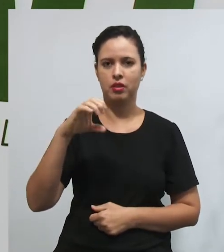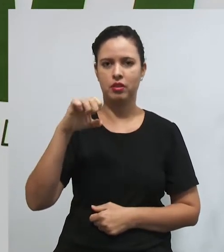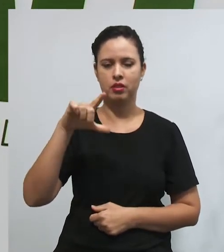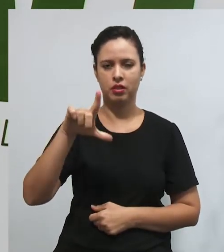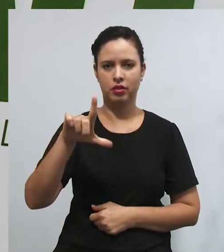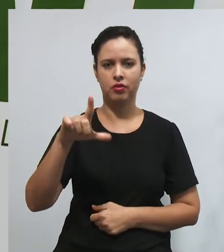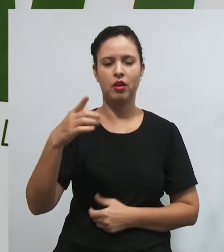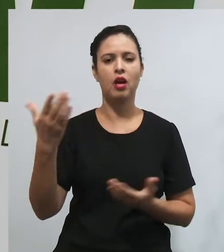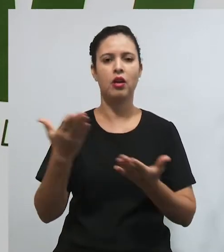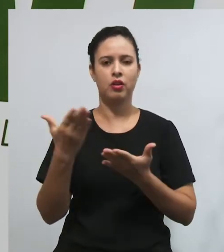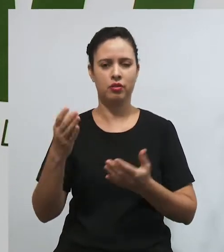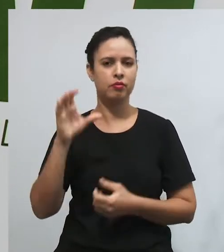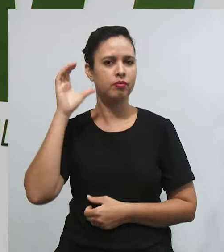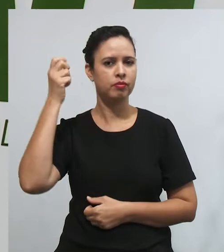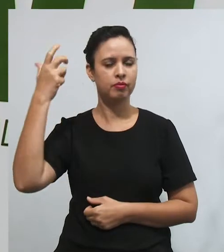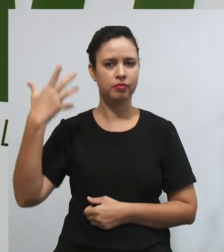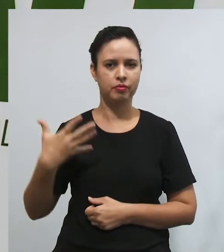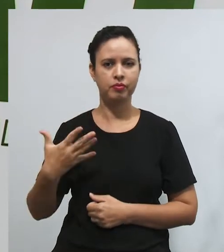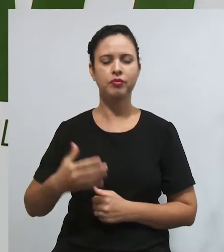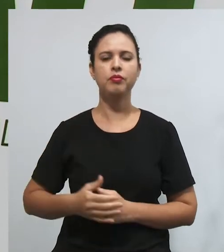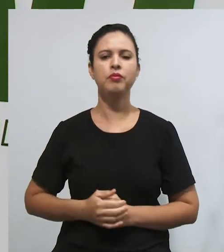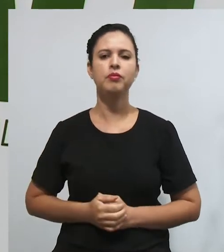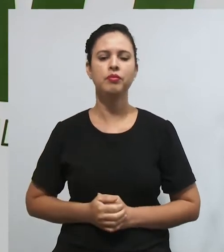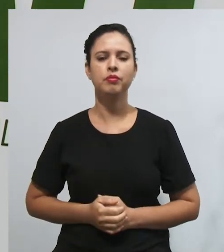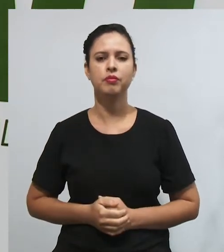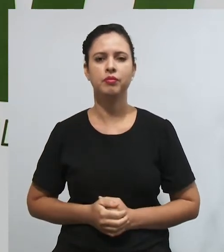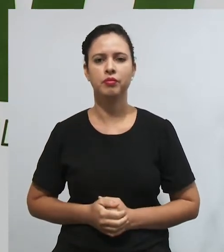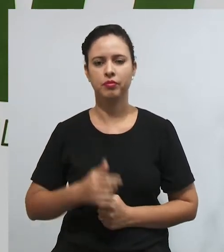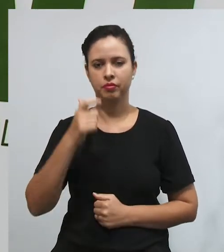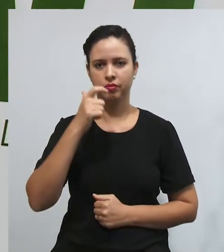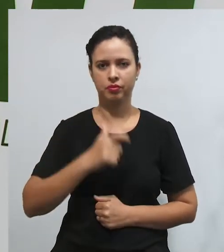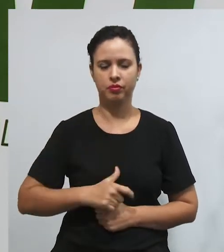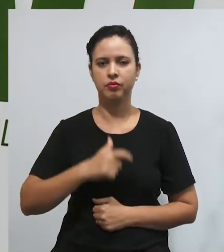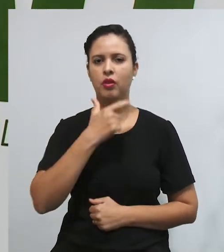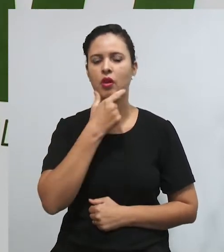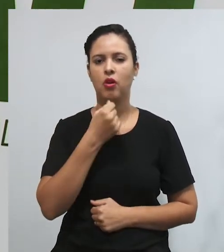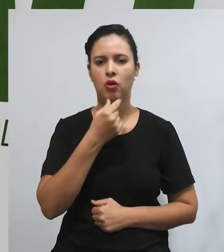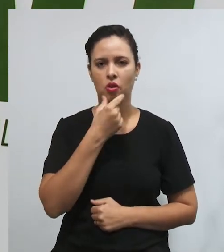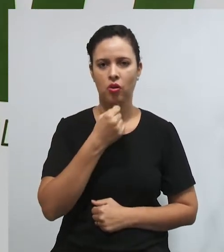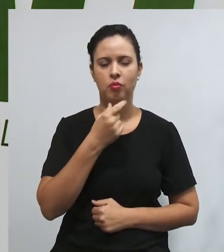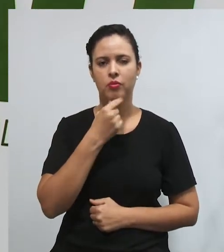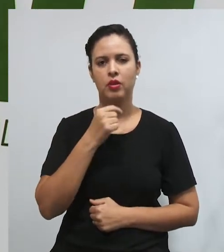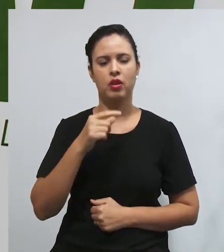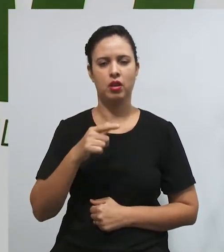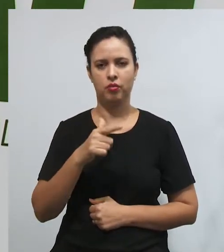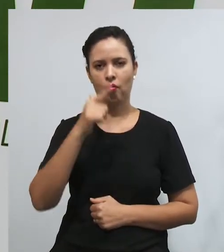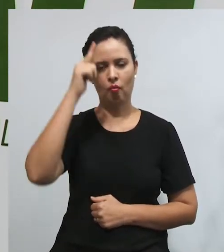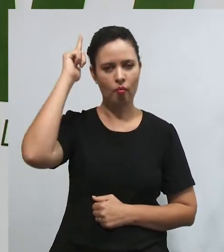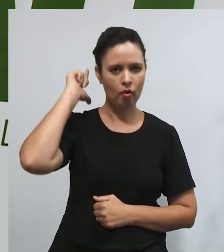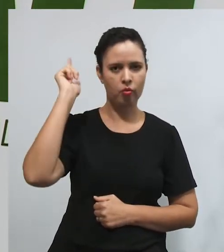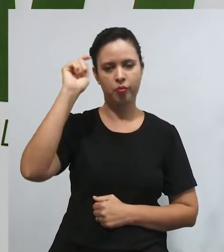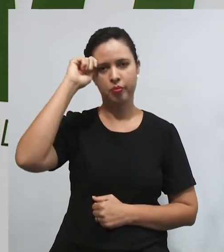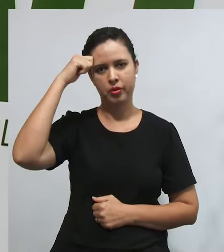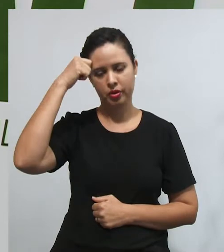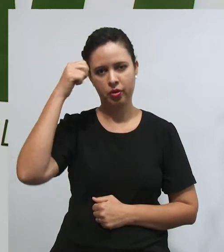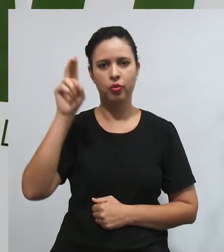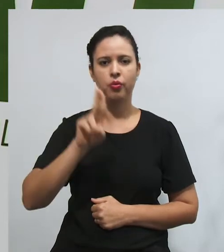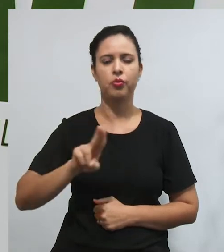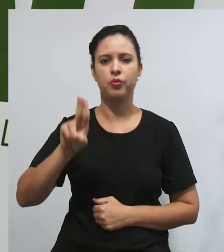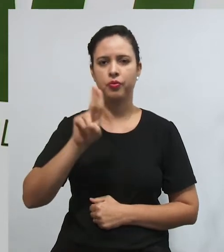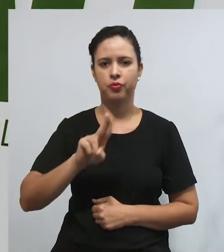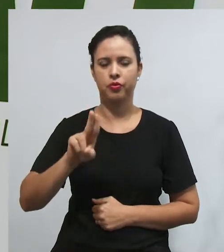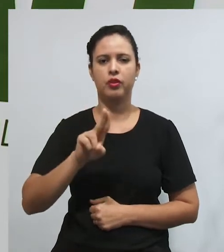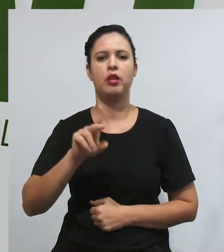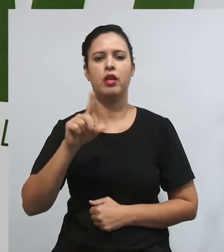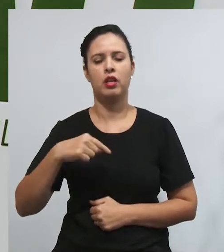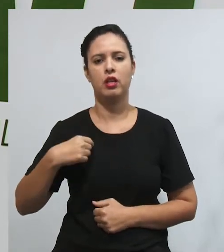breve audiodescrição para vocês. Eu sou do gênero masculino, cabelo preto curto, estou utilizando uma camisa azul,